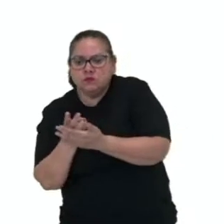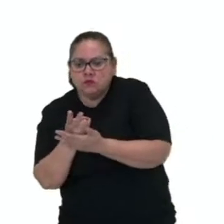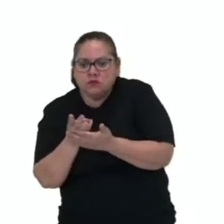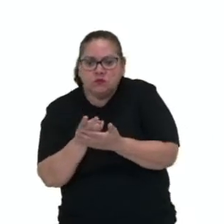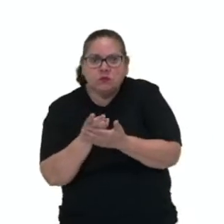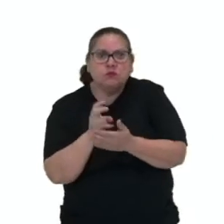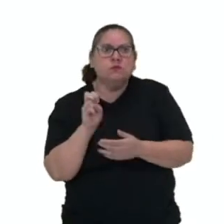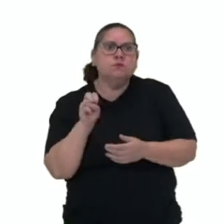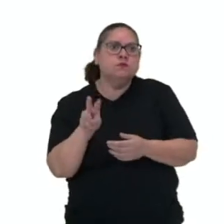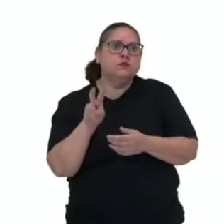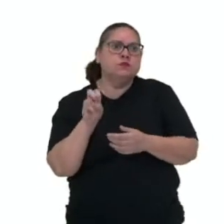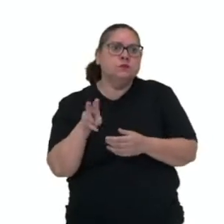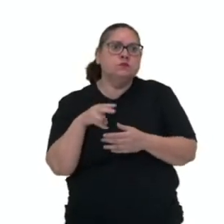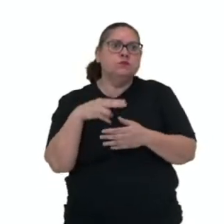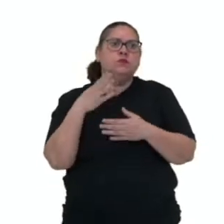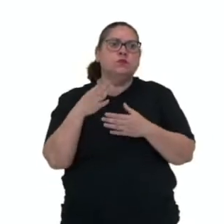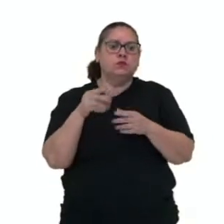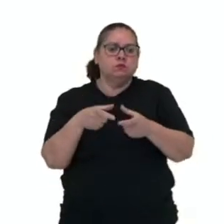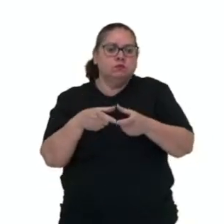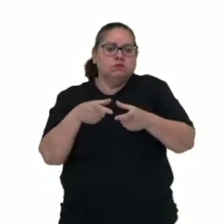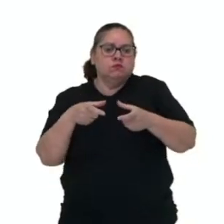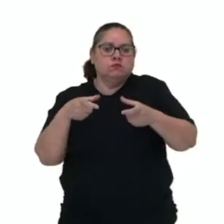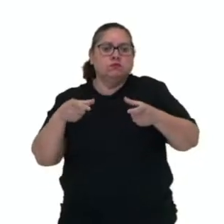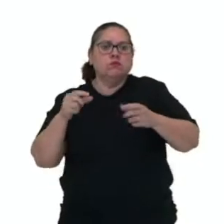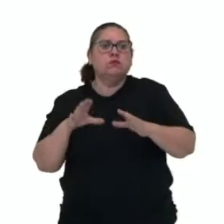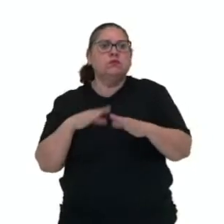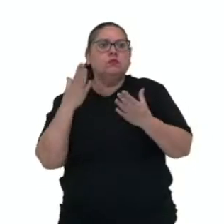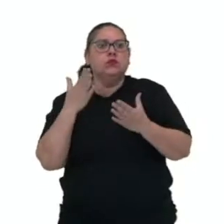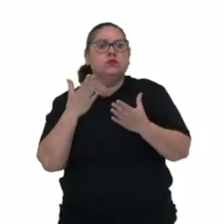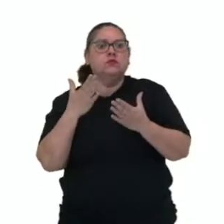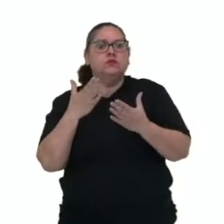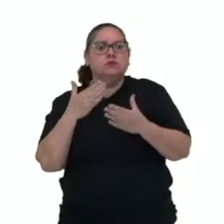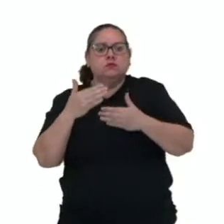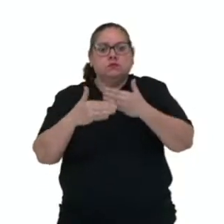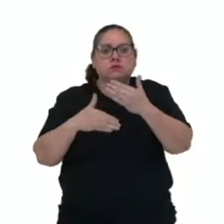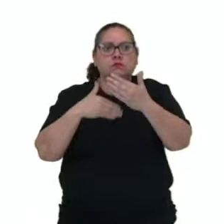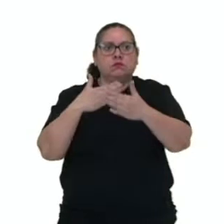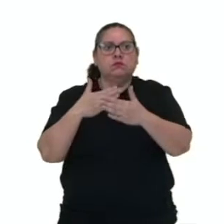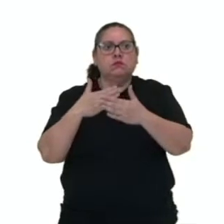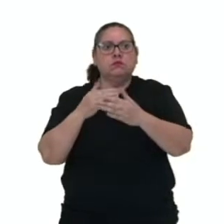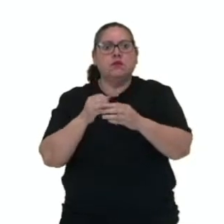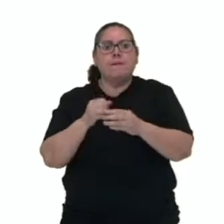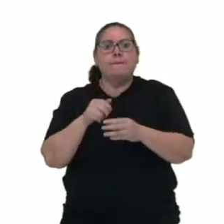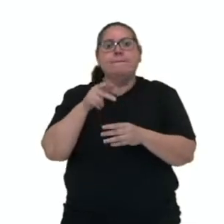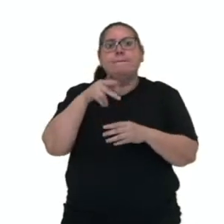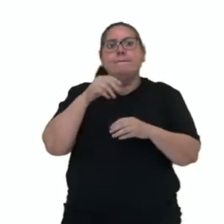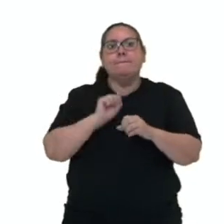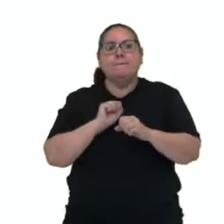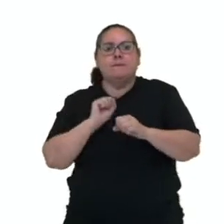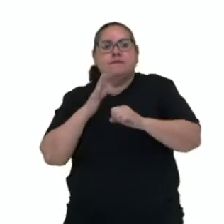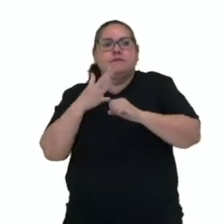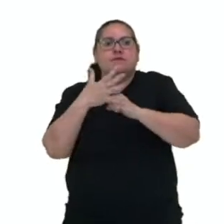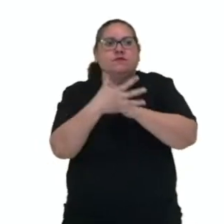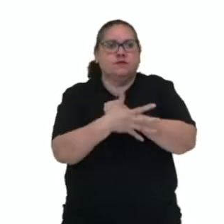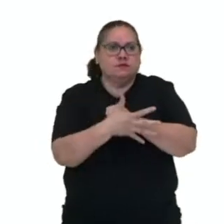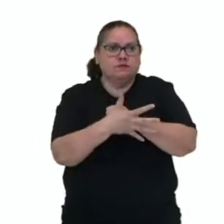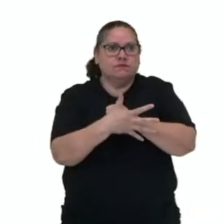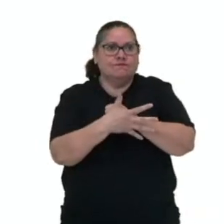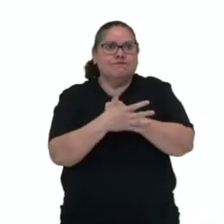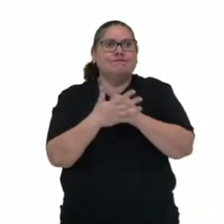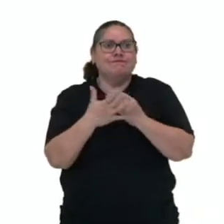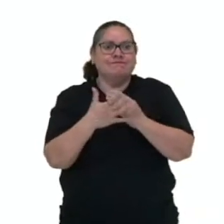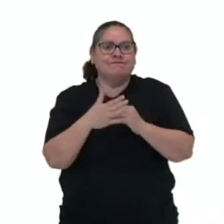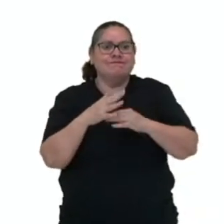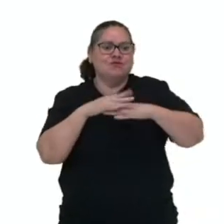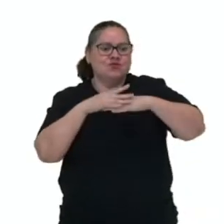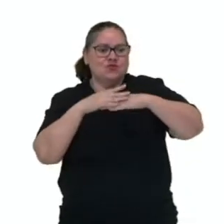sobre vírus. O crescimento acontece com o avanço da pandemia da Covid-19,